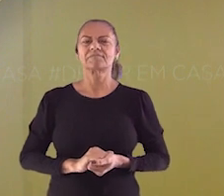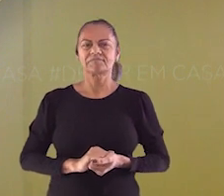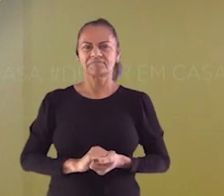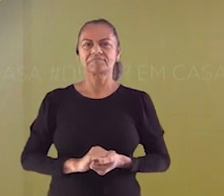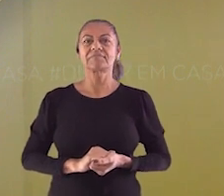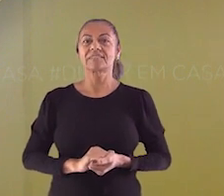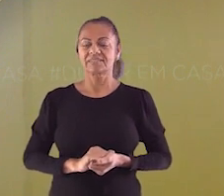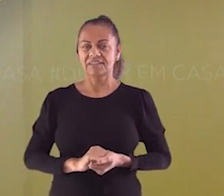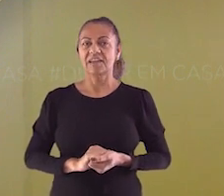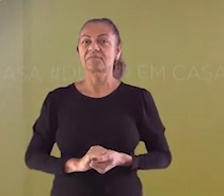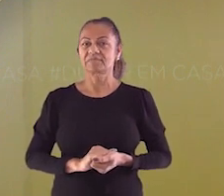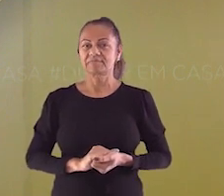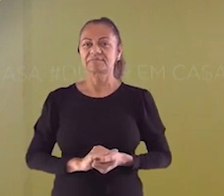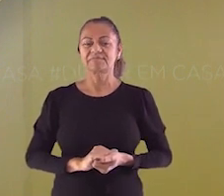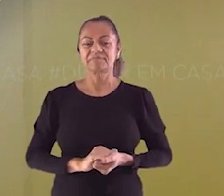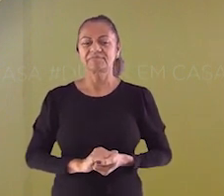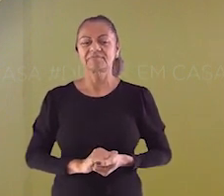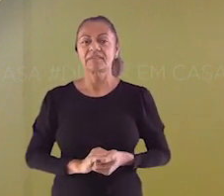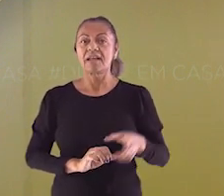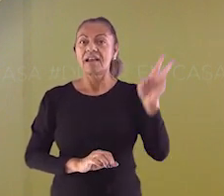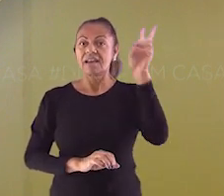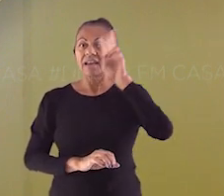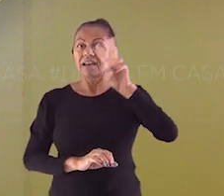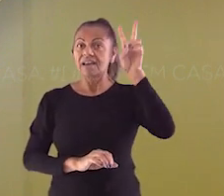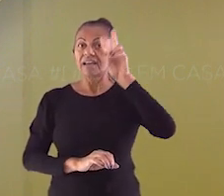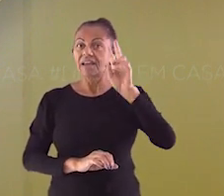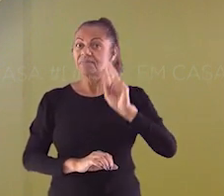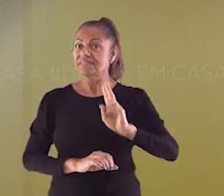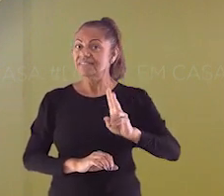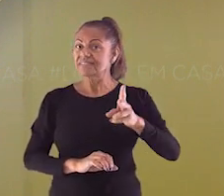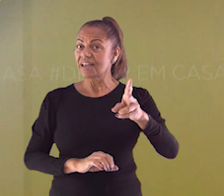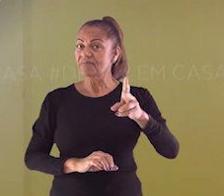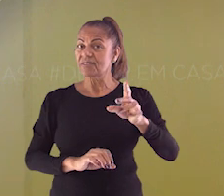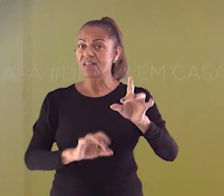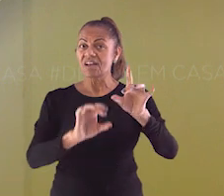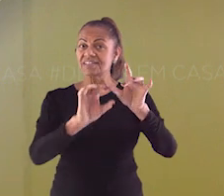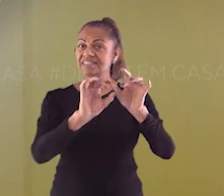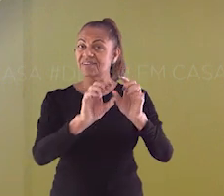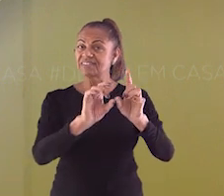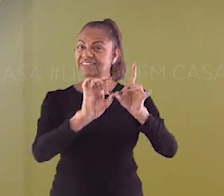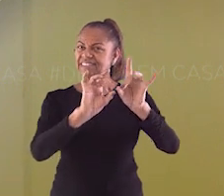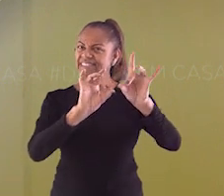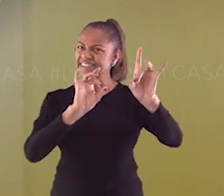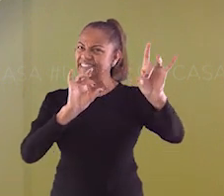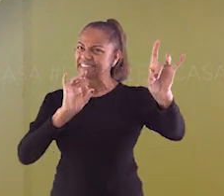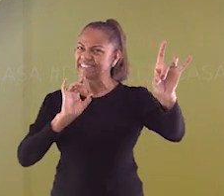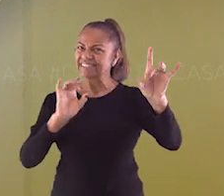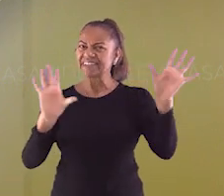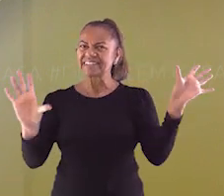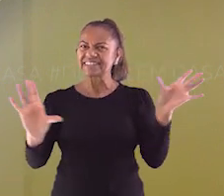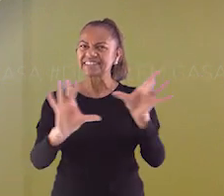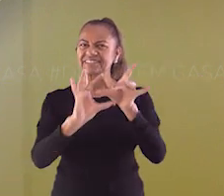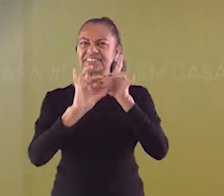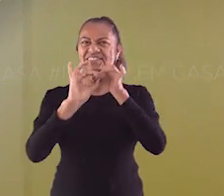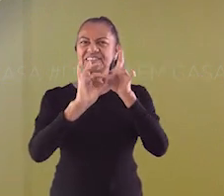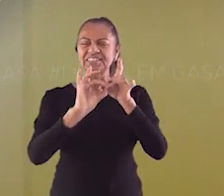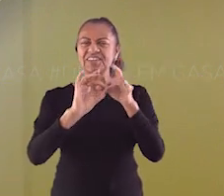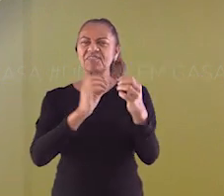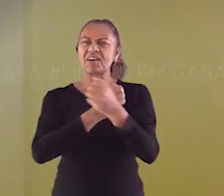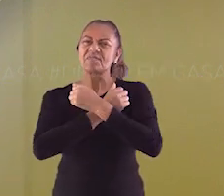câmera do celular para o QR Code da tela e confirmar sua participação. E lembre-se, mesmo